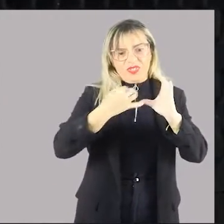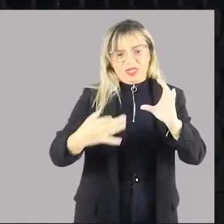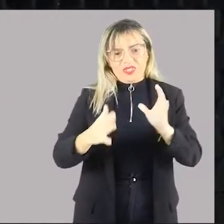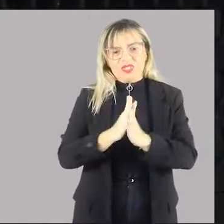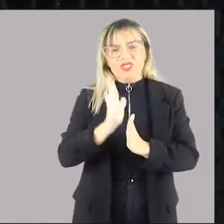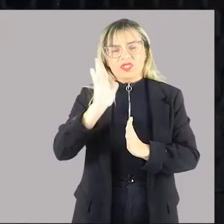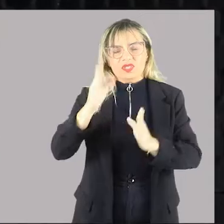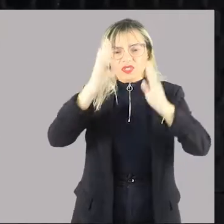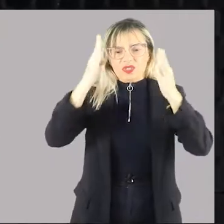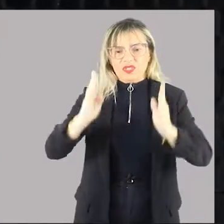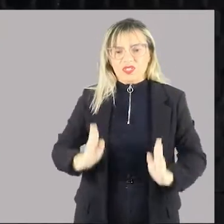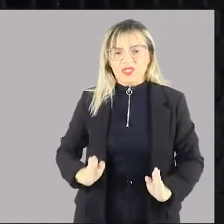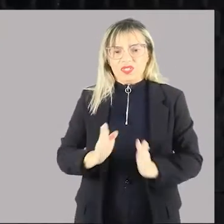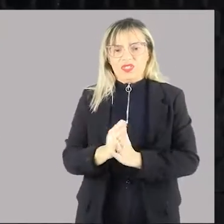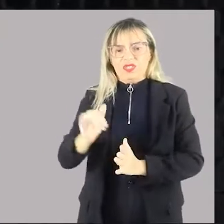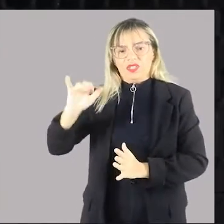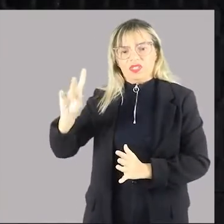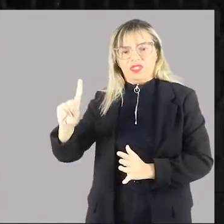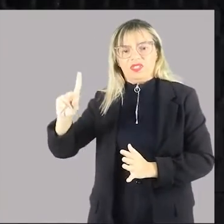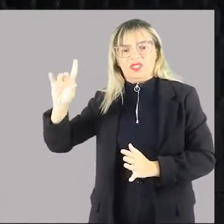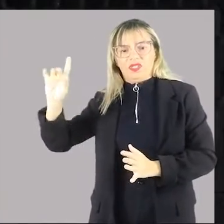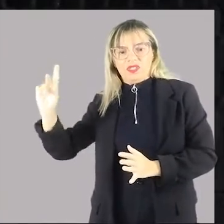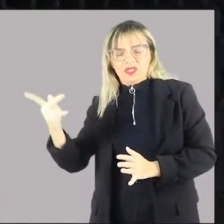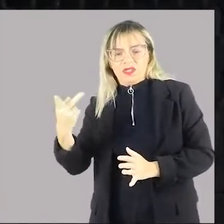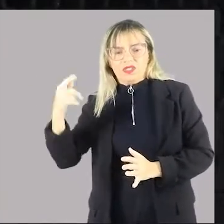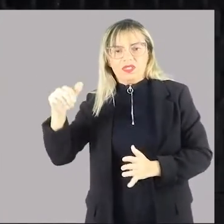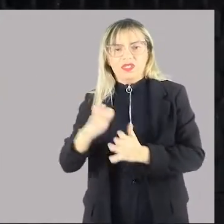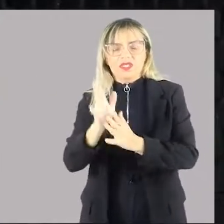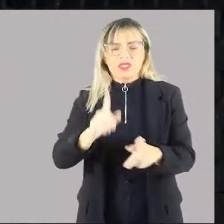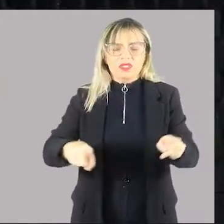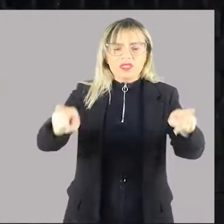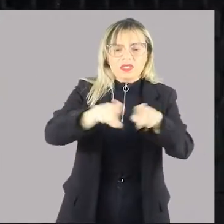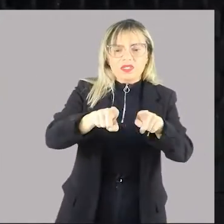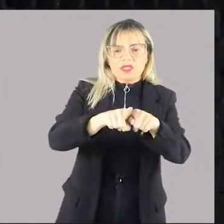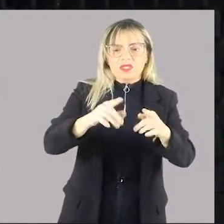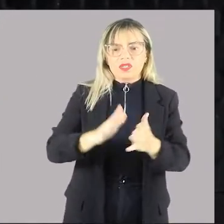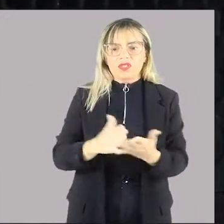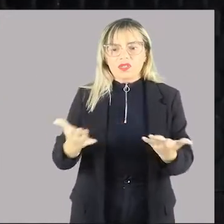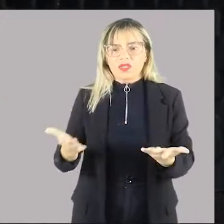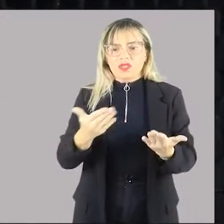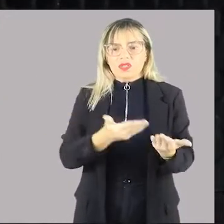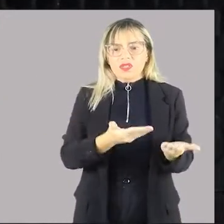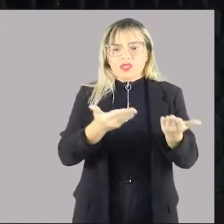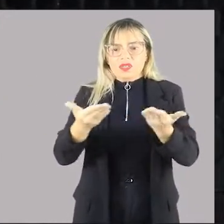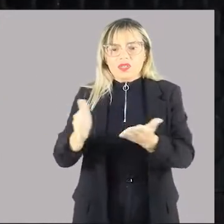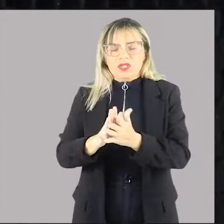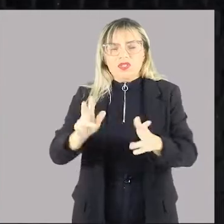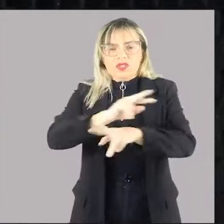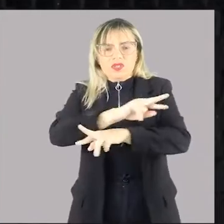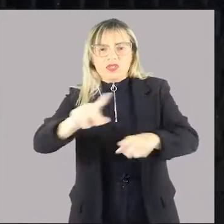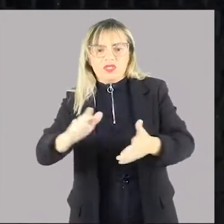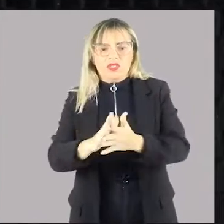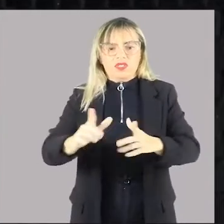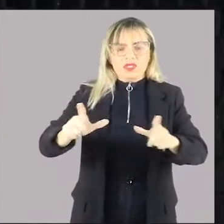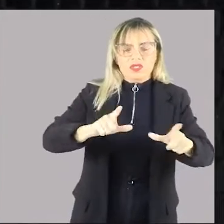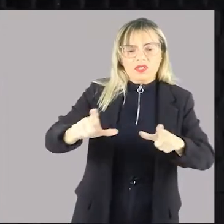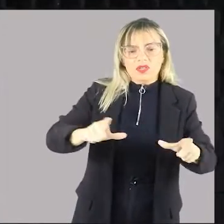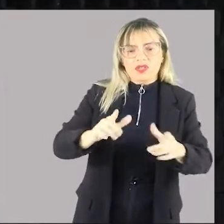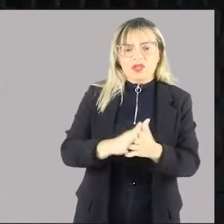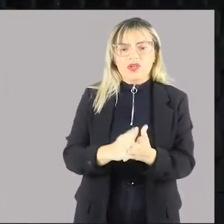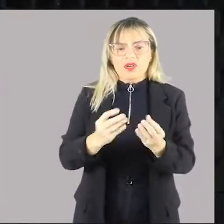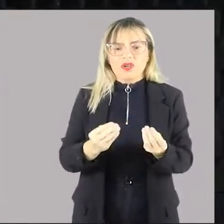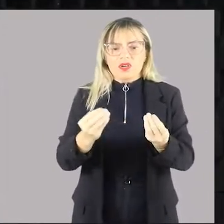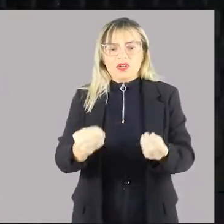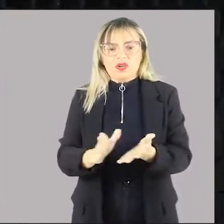falamos, passando pelo IDH, e até mesmo o atendimento a diversos tipos de serviços, como é o caso,